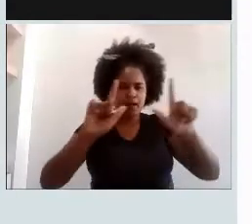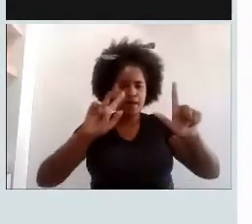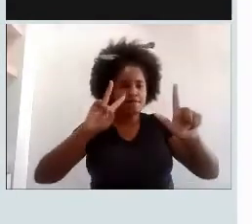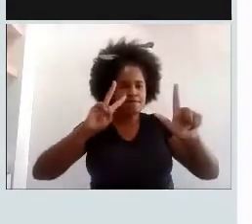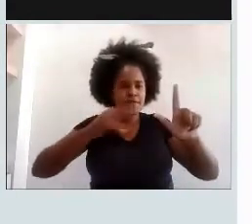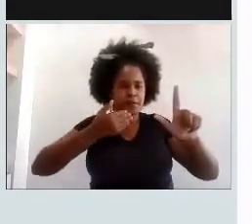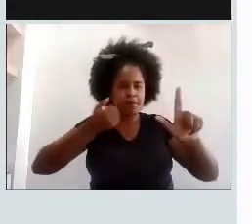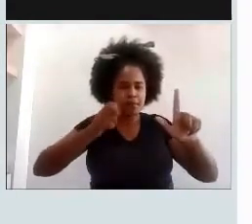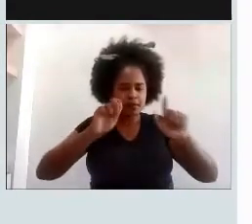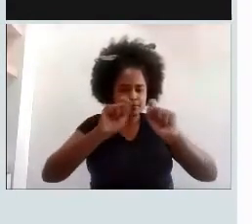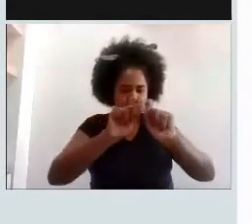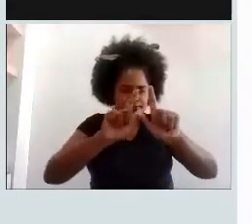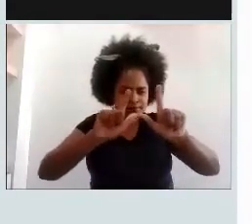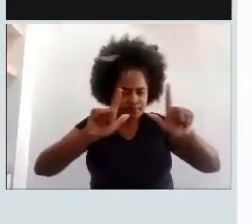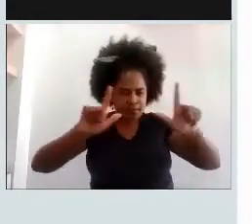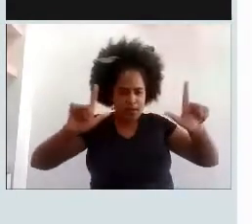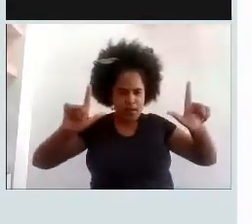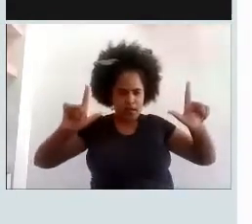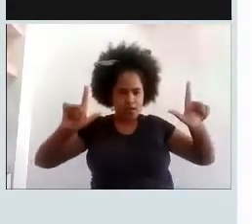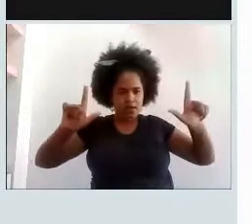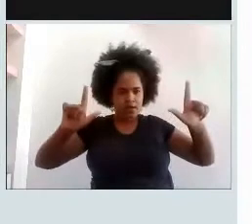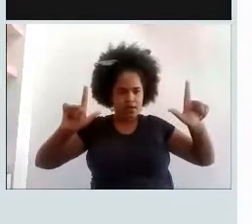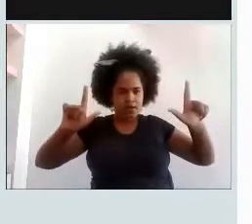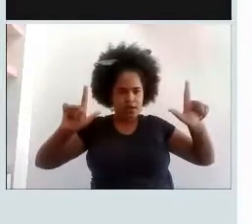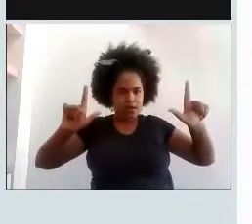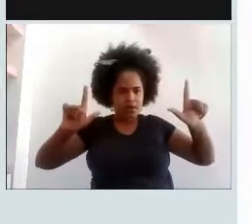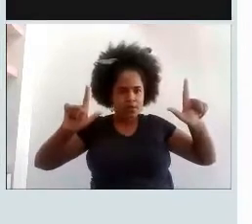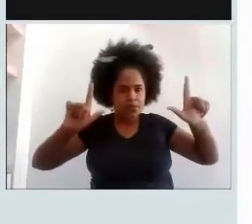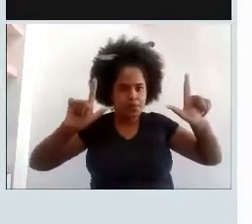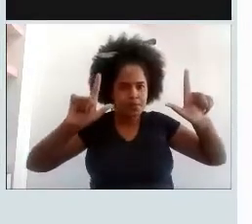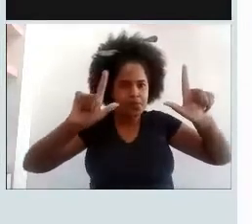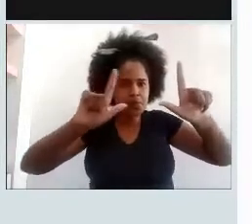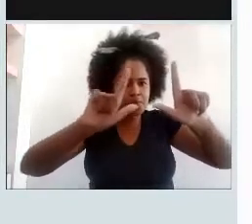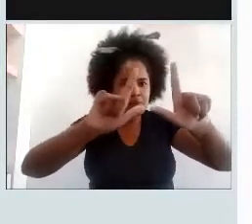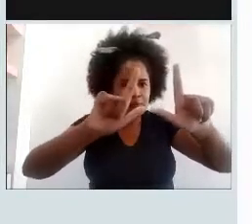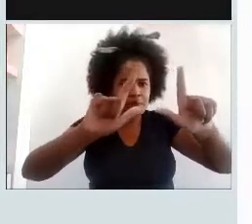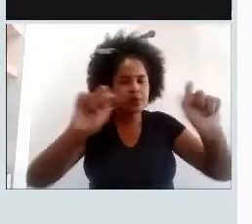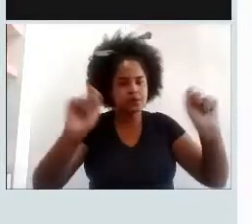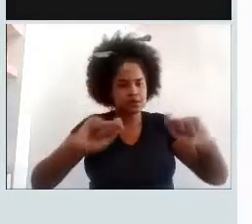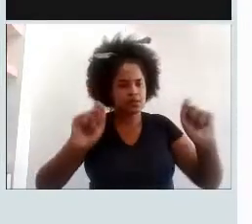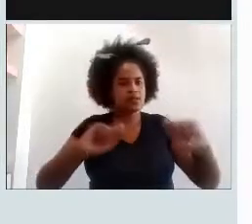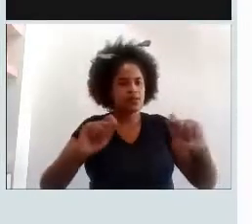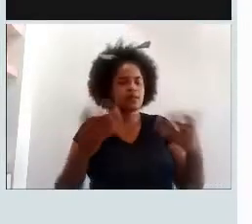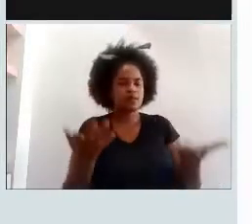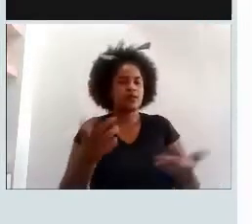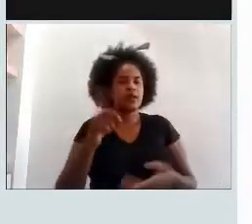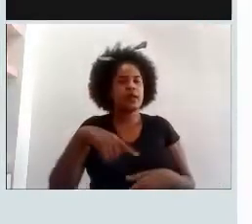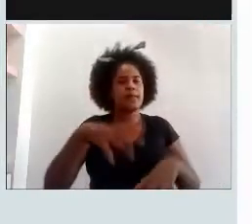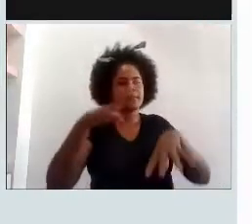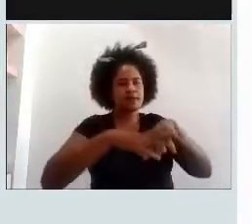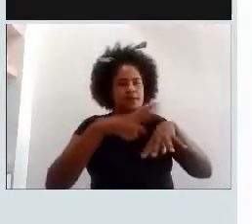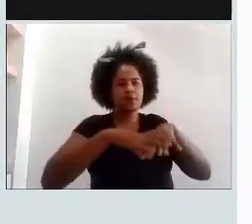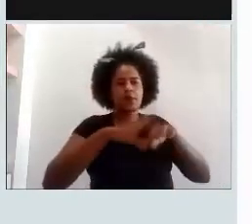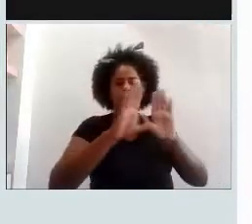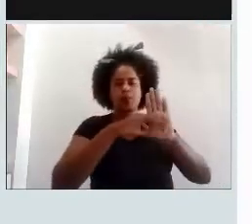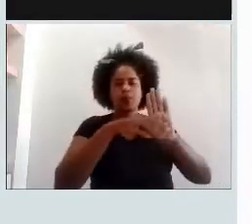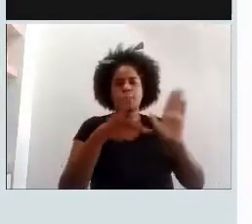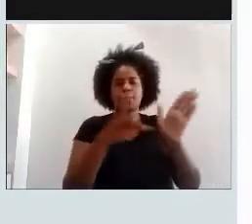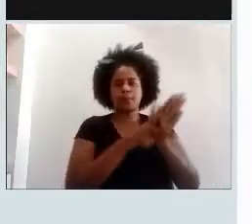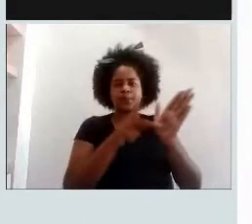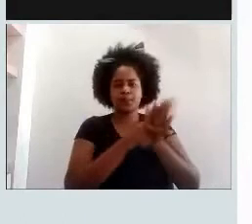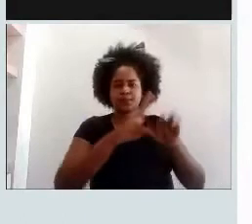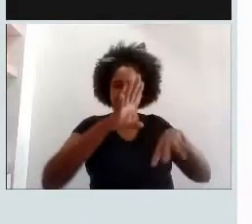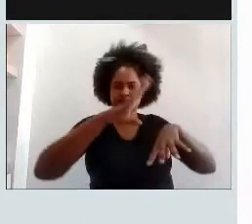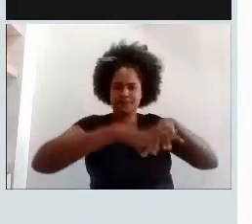reduzir o tamanho da foto. Apenas isso. Esse conceito matemático sobre semelhança de figuras